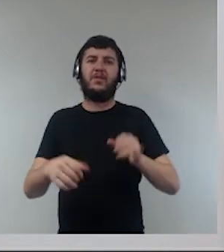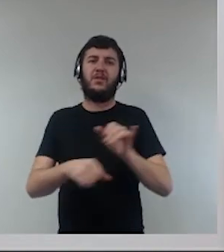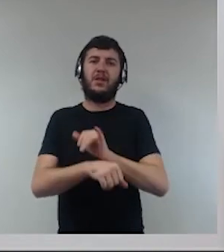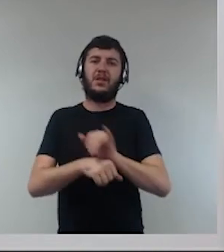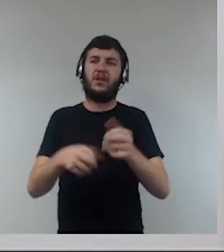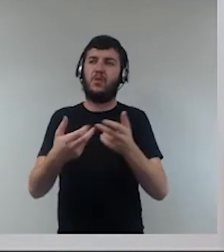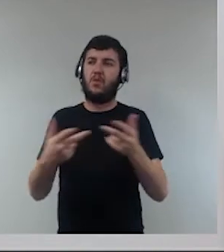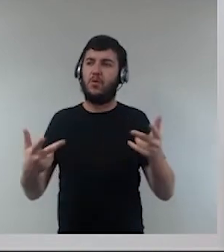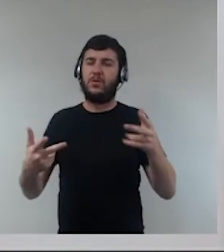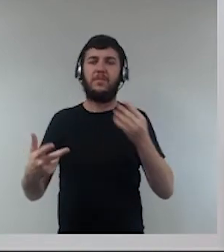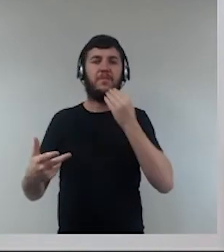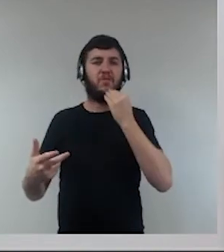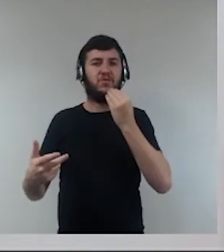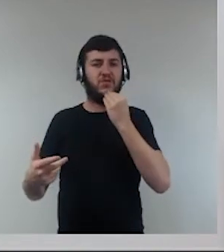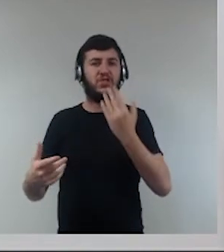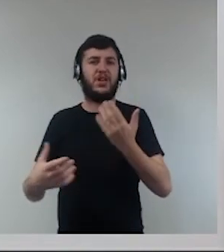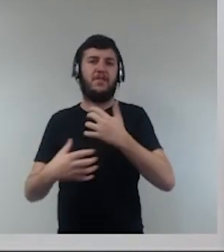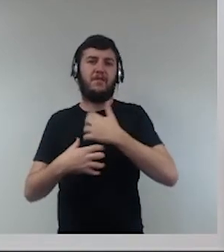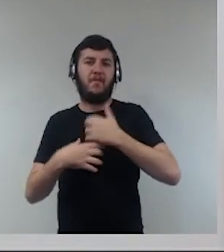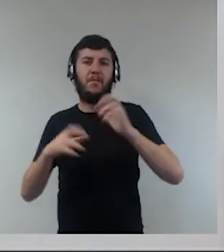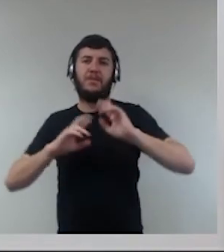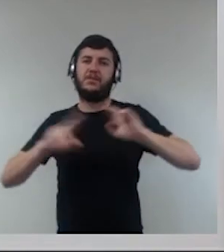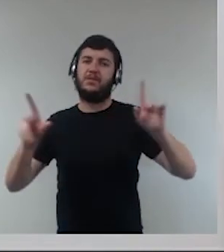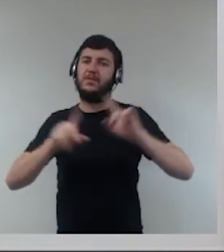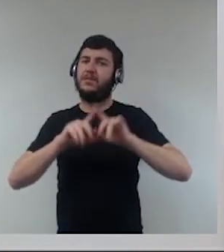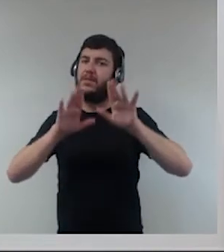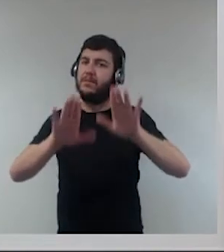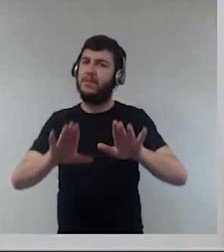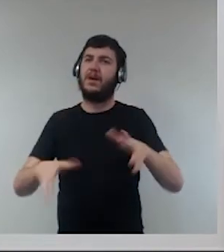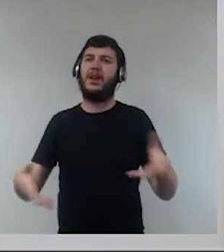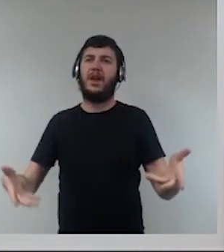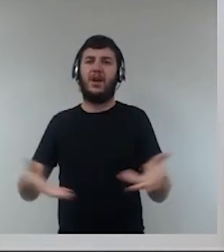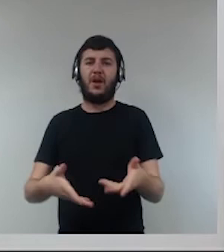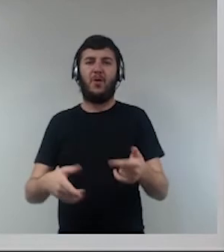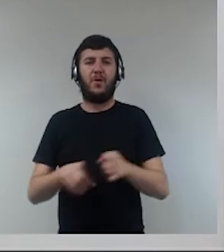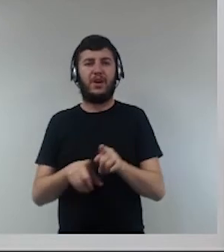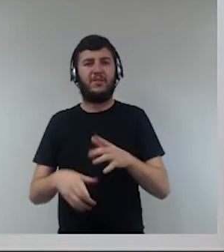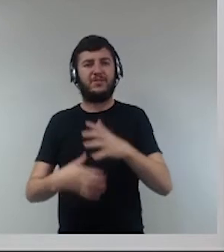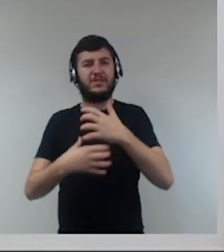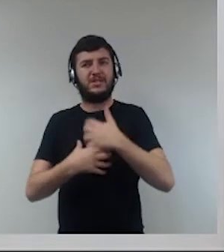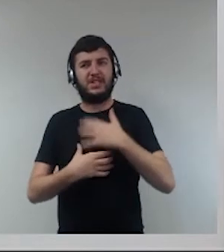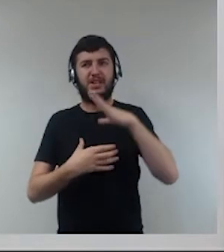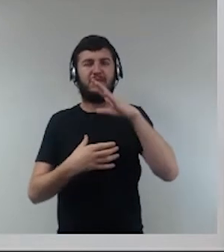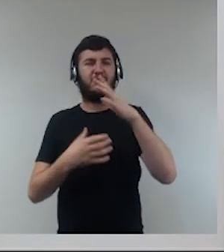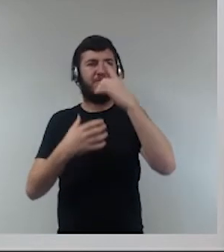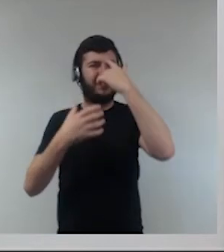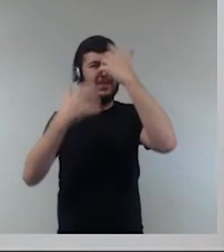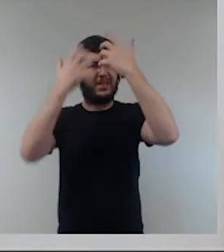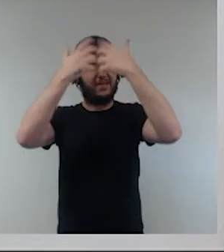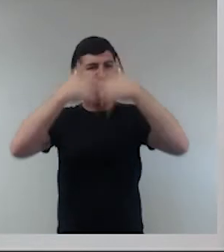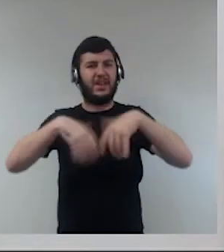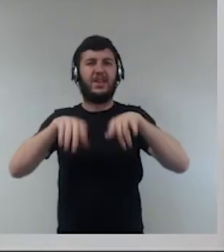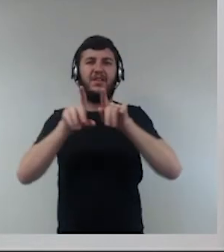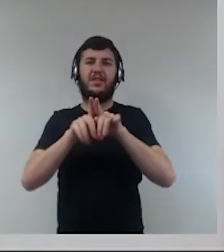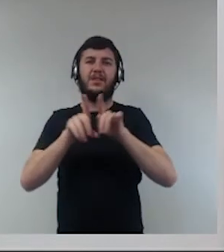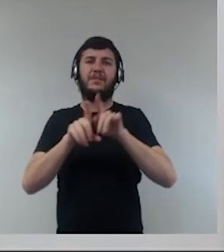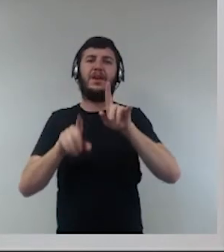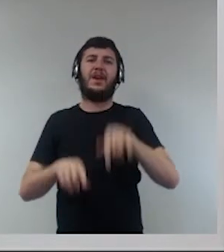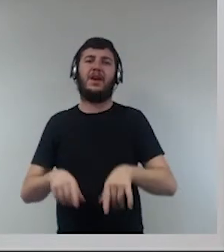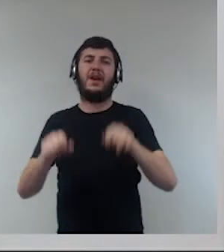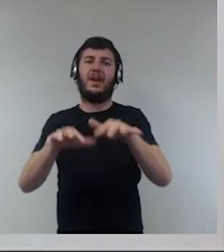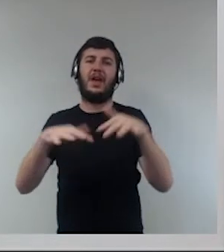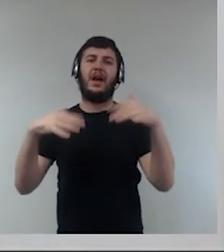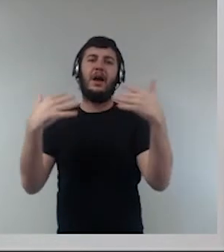forma. E a coisa que mais me vem à cabeça, que mais destaca para mim em termos de reflexão, é a realização das